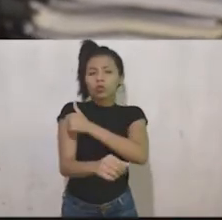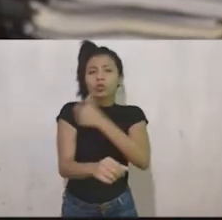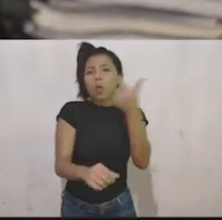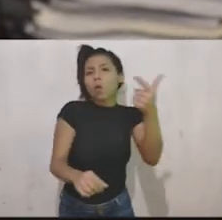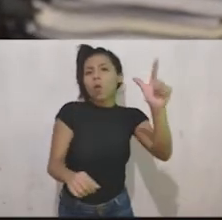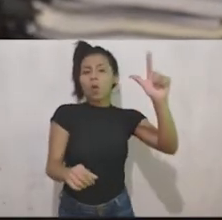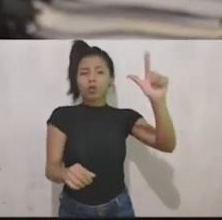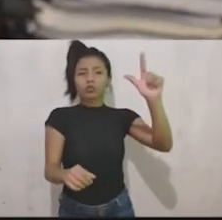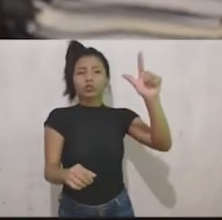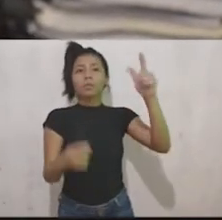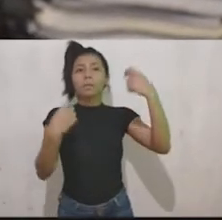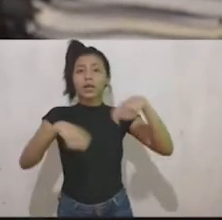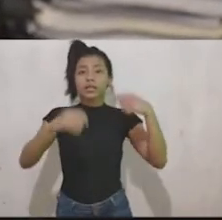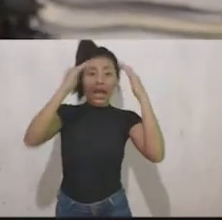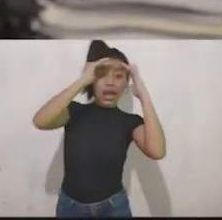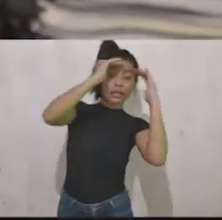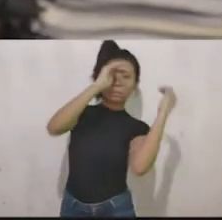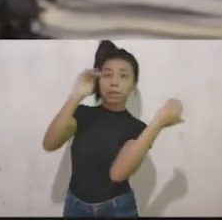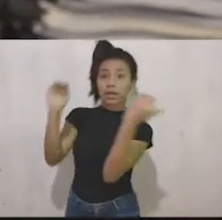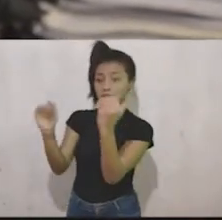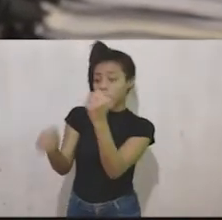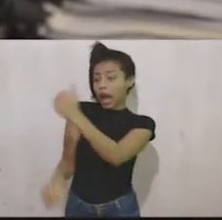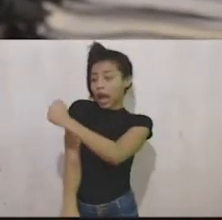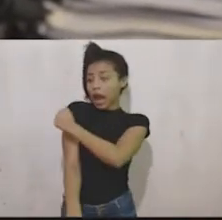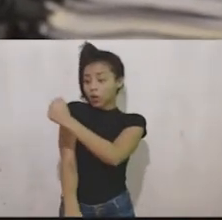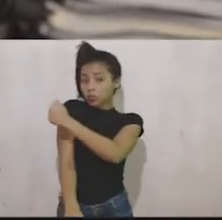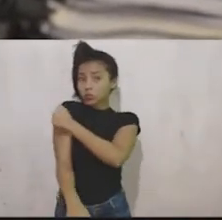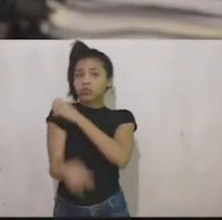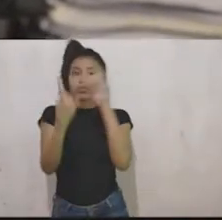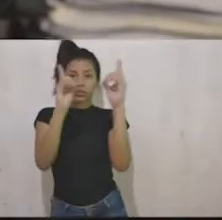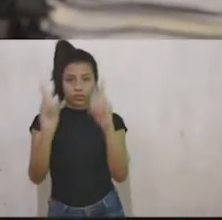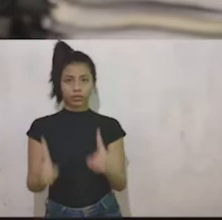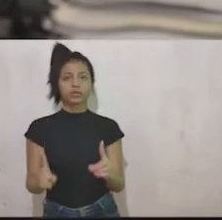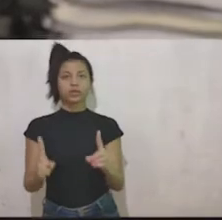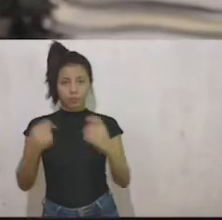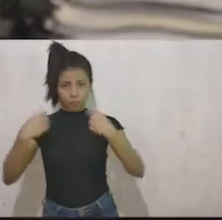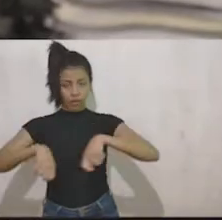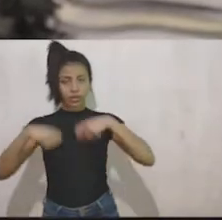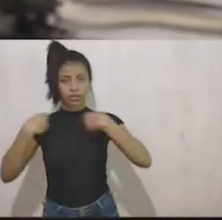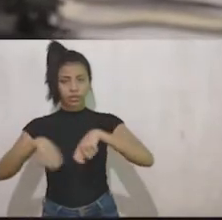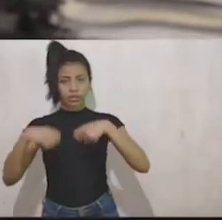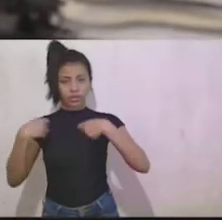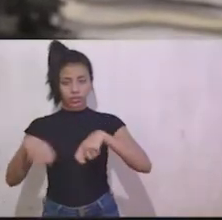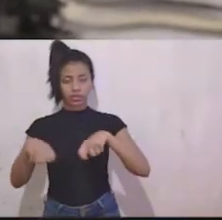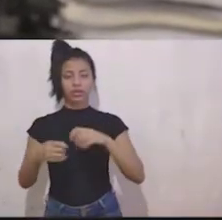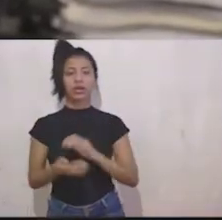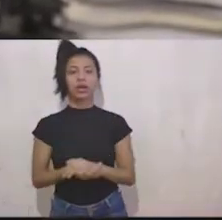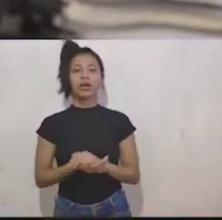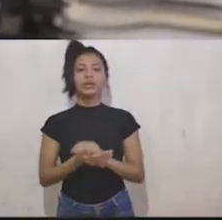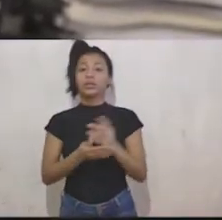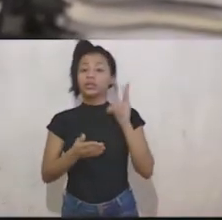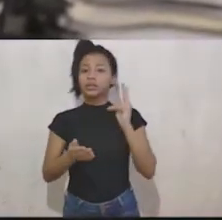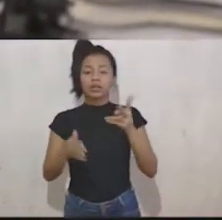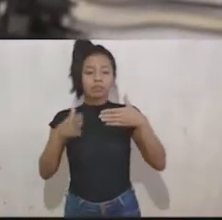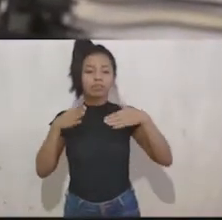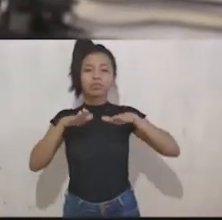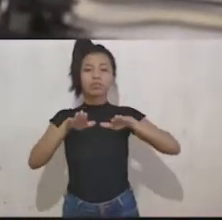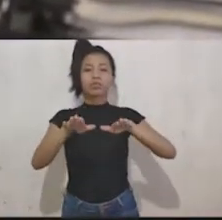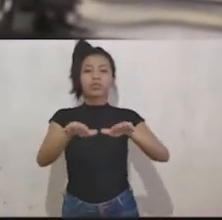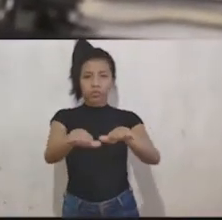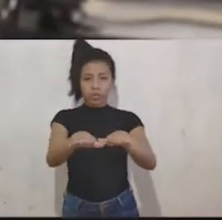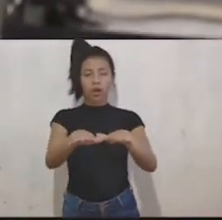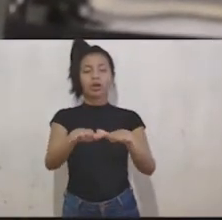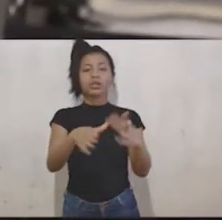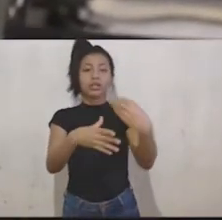venham a respeitar e também incluir os seus colegas, os professores, a incluir, fazer essa inclusão dentro da sala